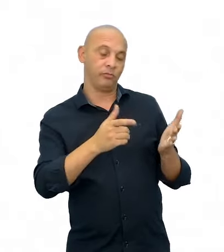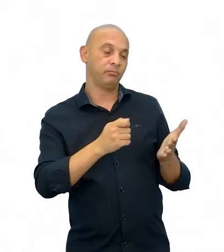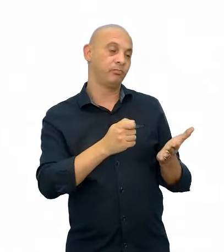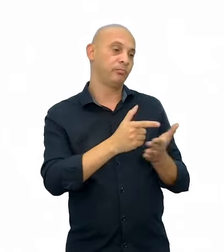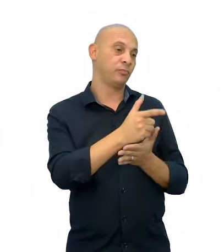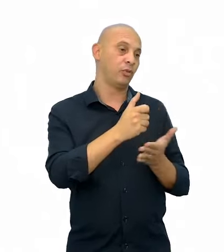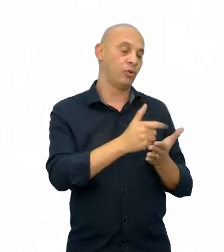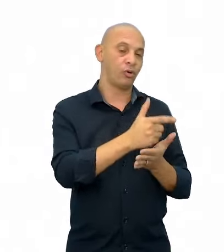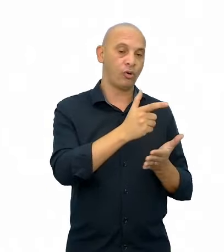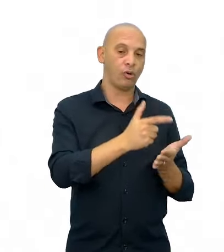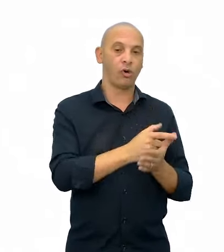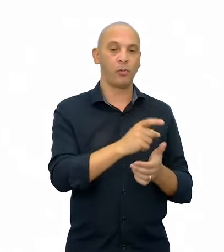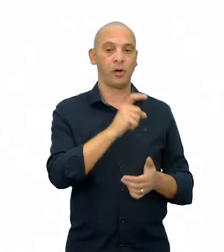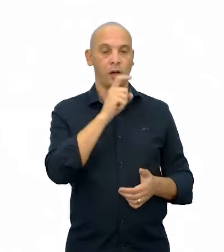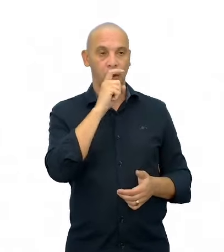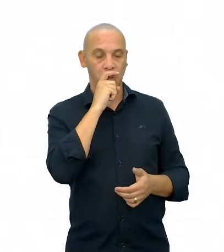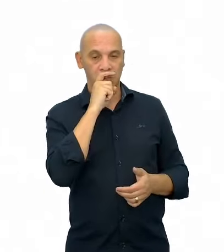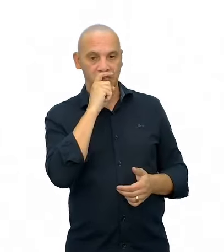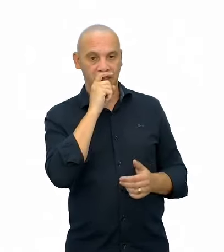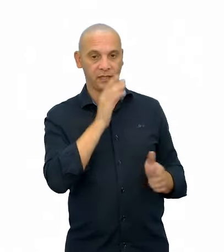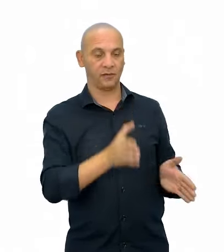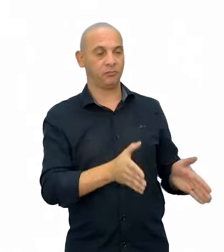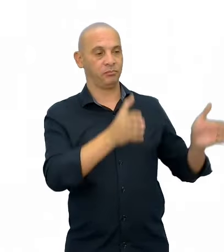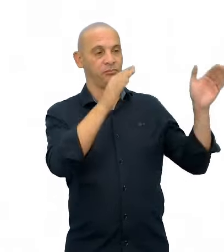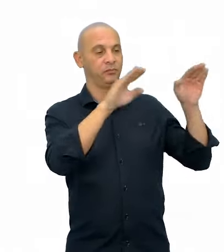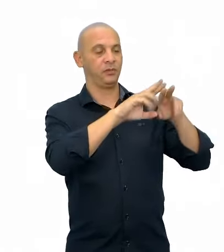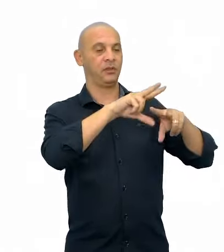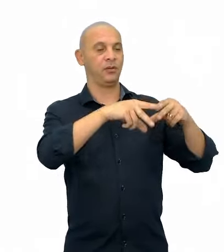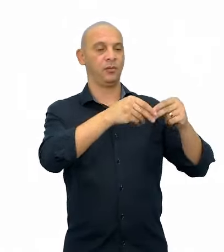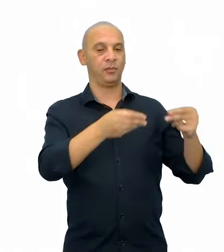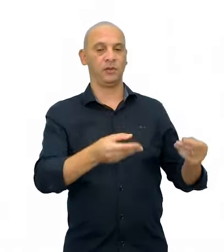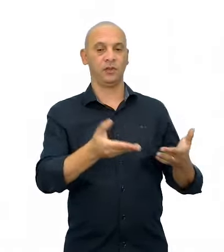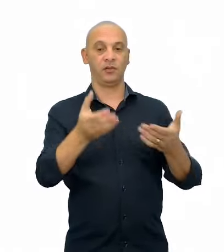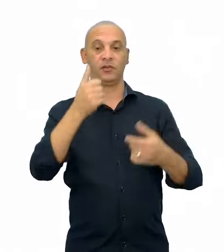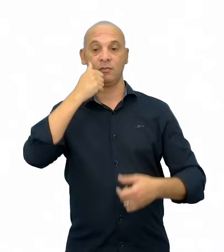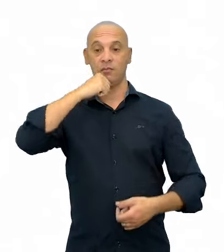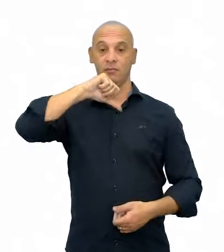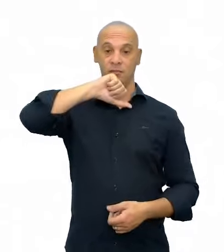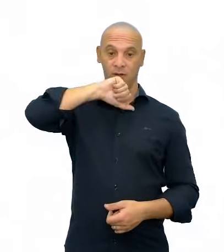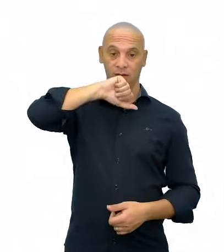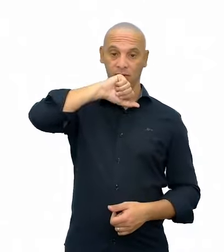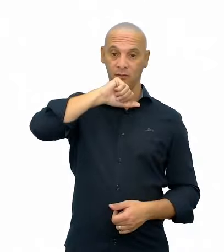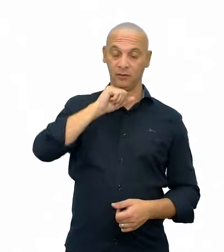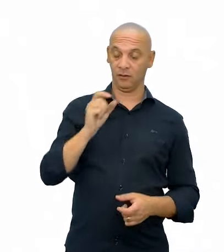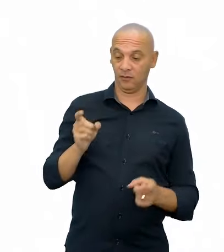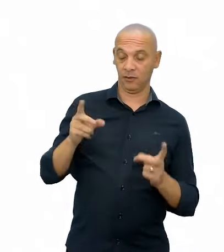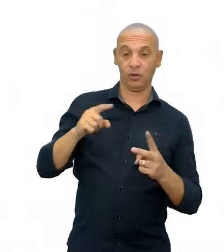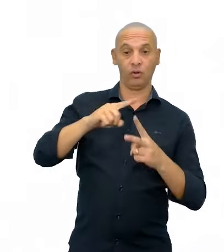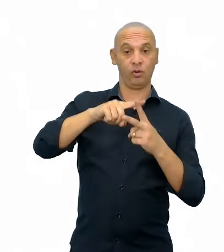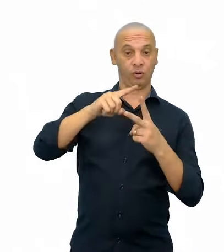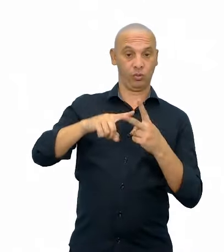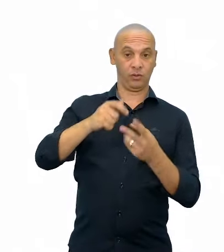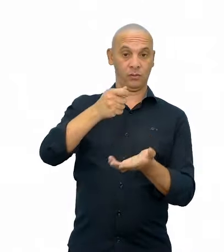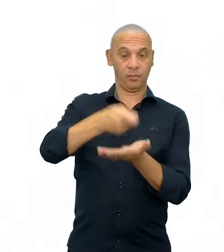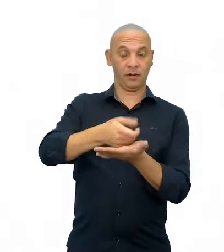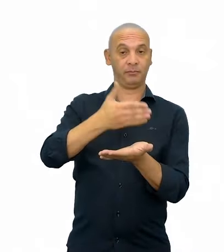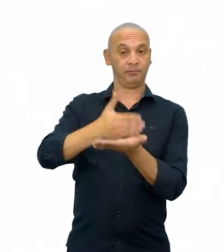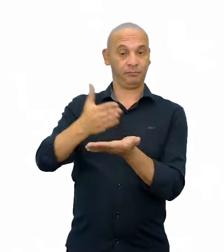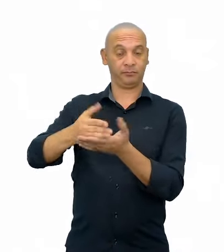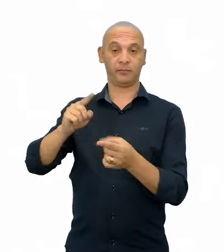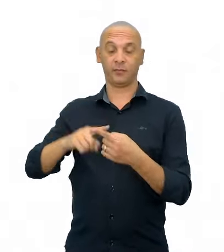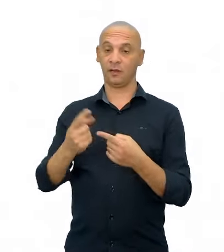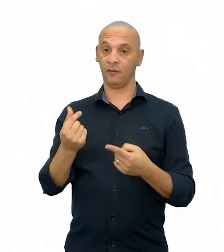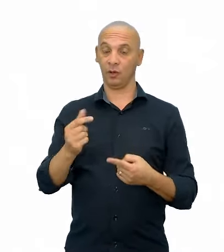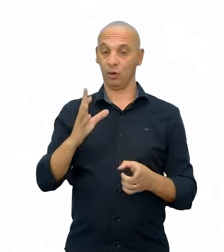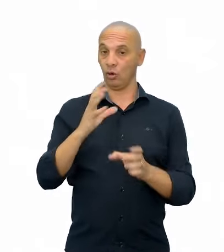de eletrodomésticos para comprar um refrigerador com o objetivo de presentear sua mãe. O vendedor indica duas opções de pagamento. À